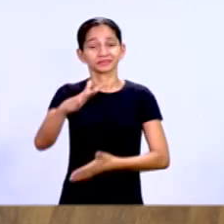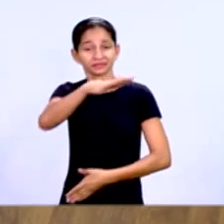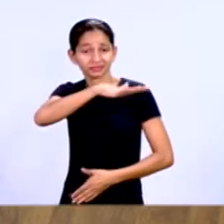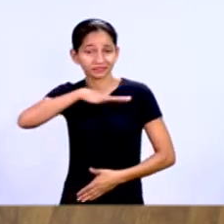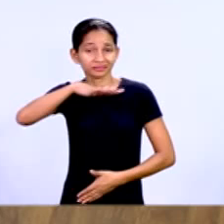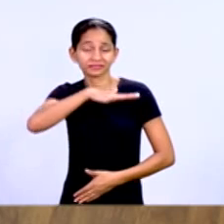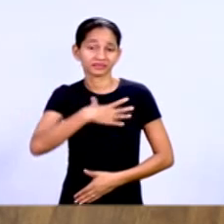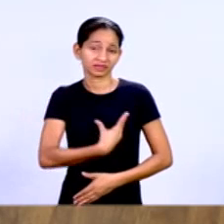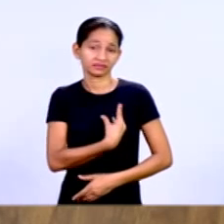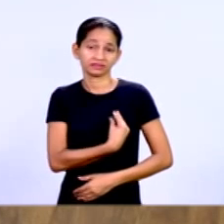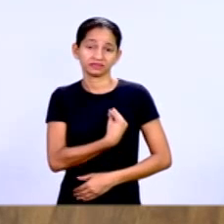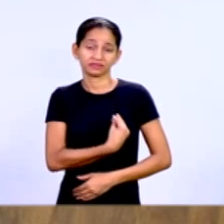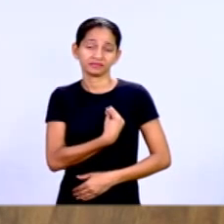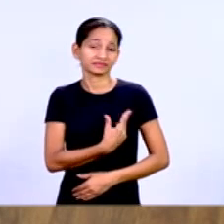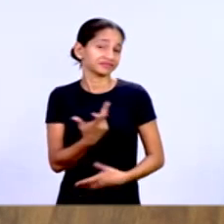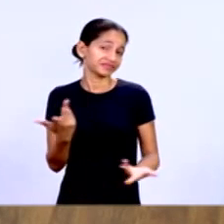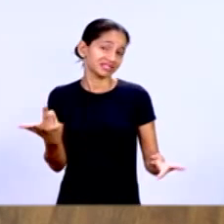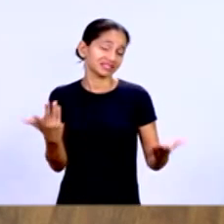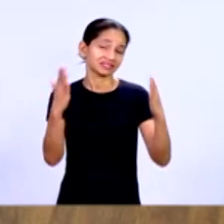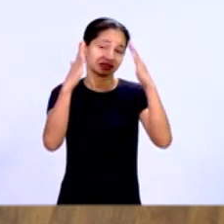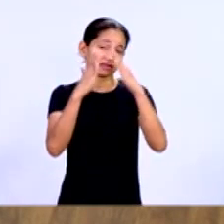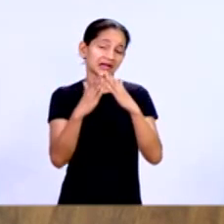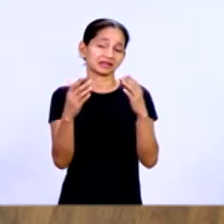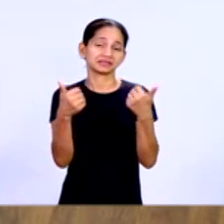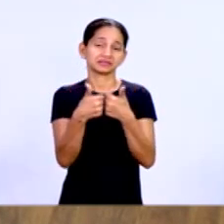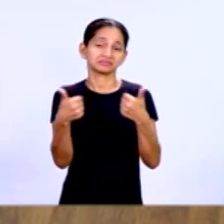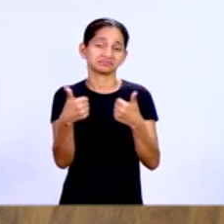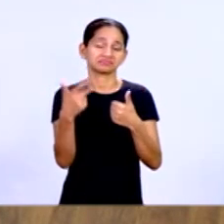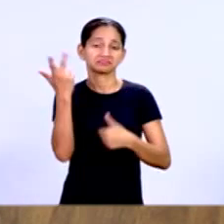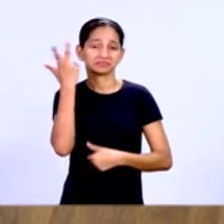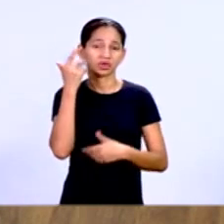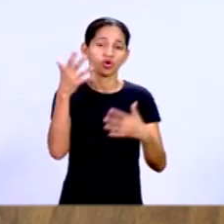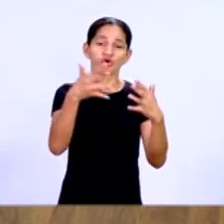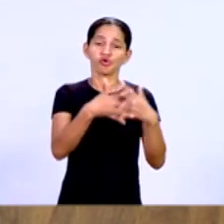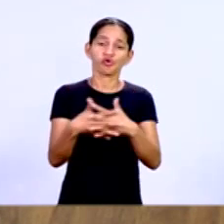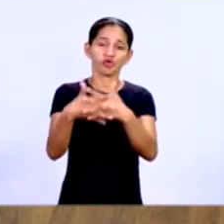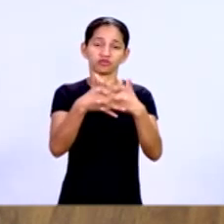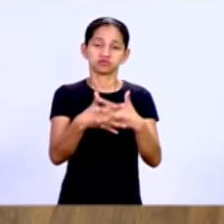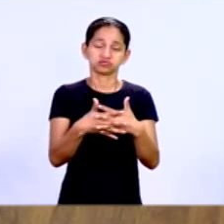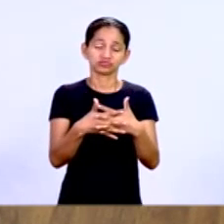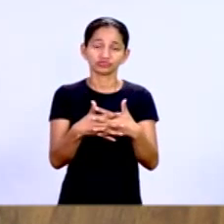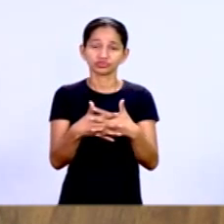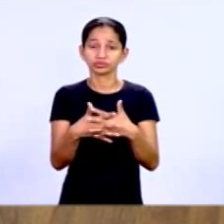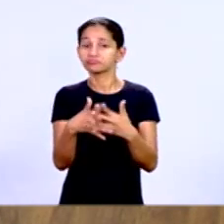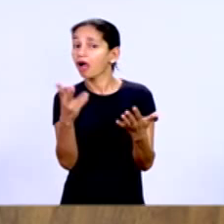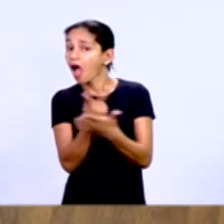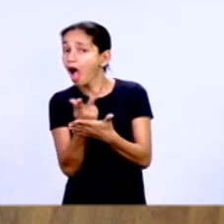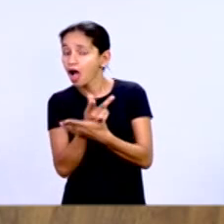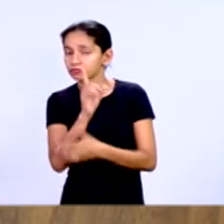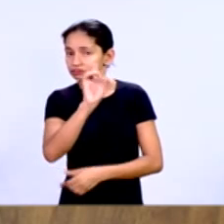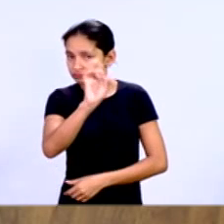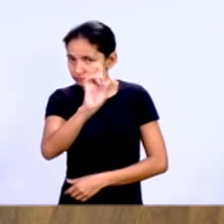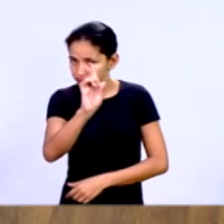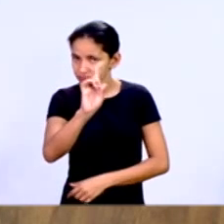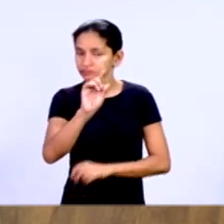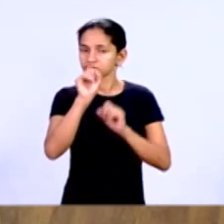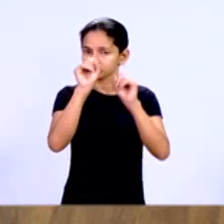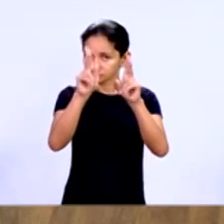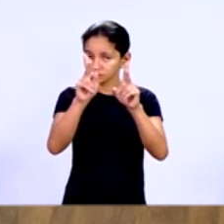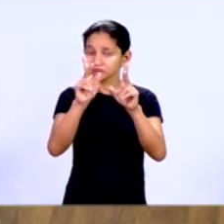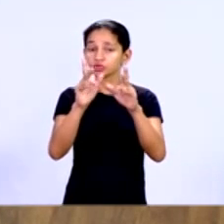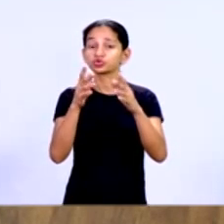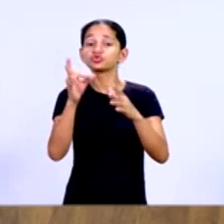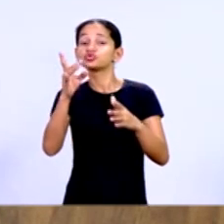que você convive, e confundem até, na verdade, não que estejam errado, porque o que